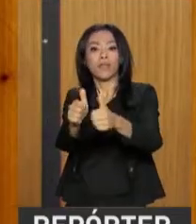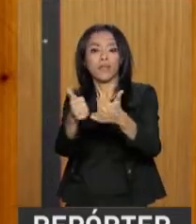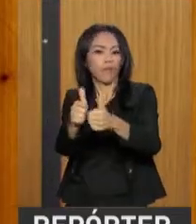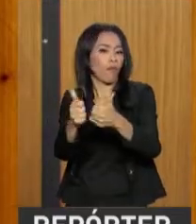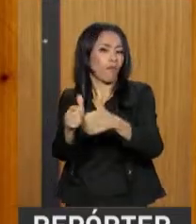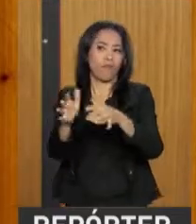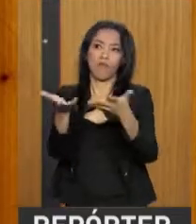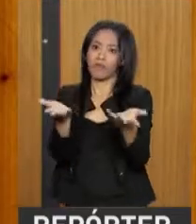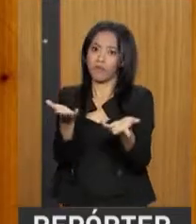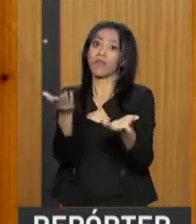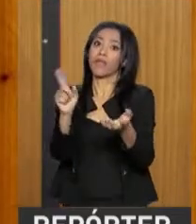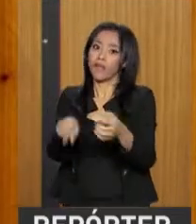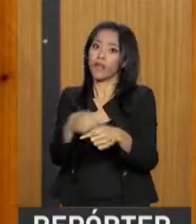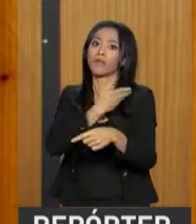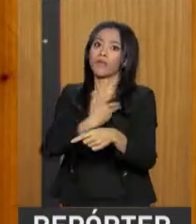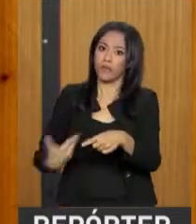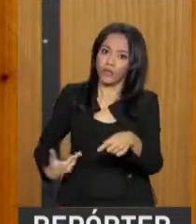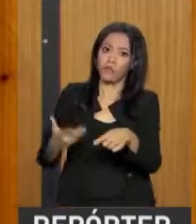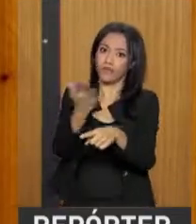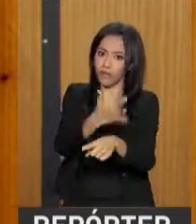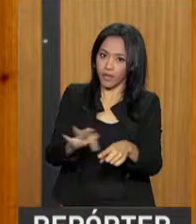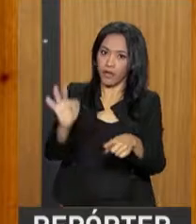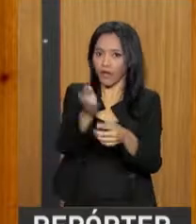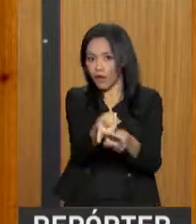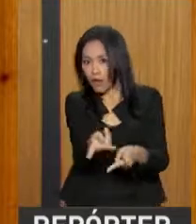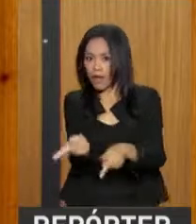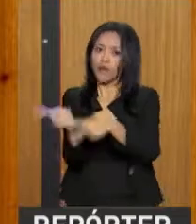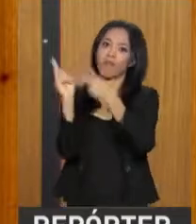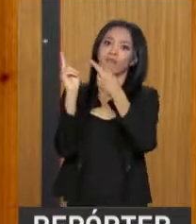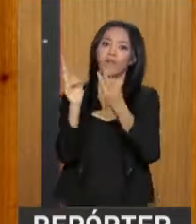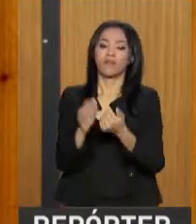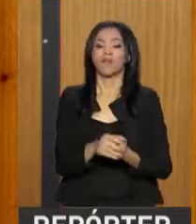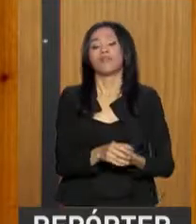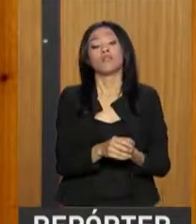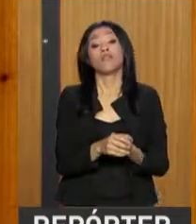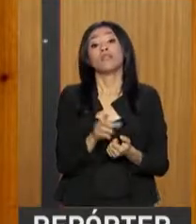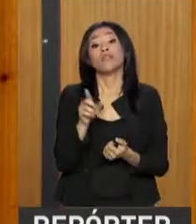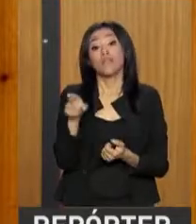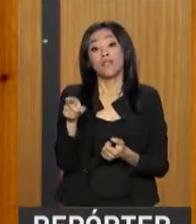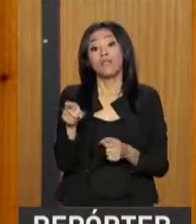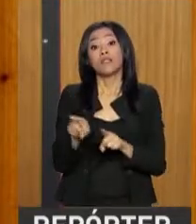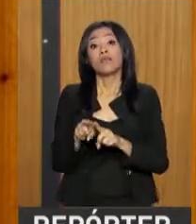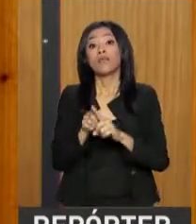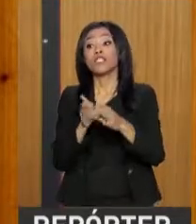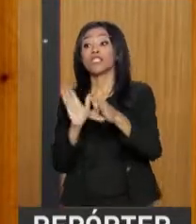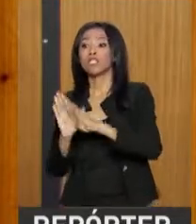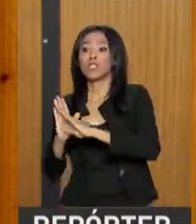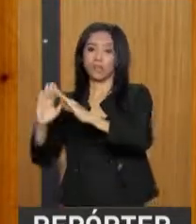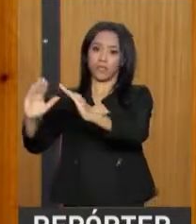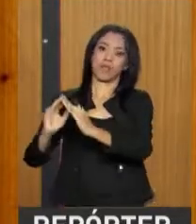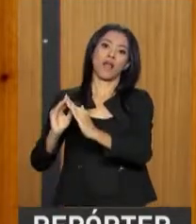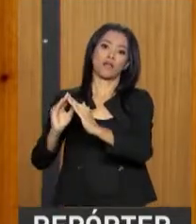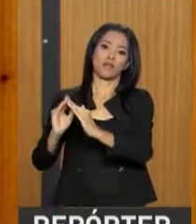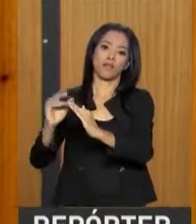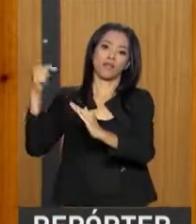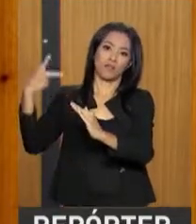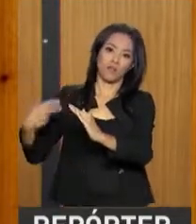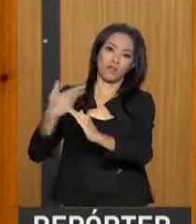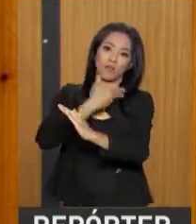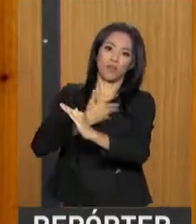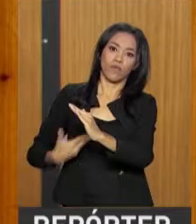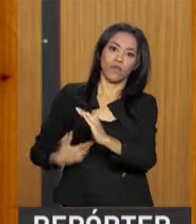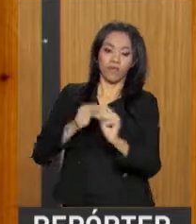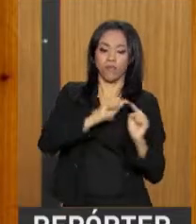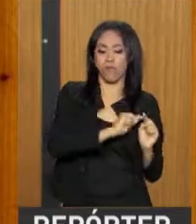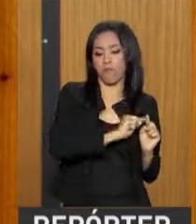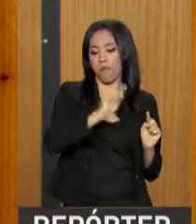veículos também do governo federal, tá? Que são levados e recepcionados nos abrigos. Então, todo esse trajeto eles